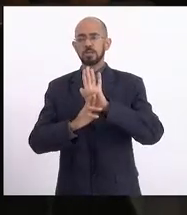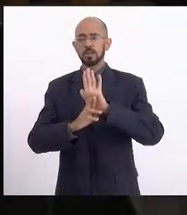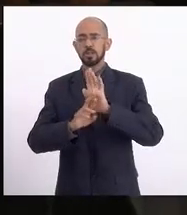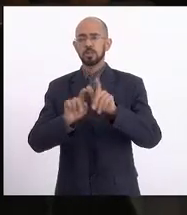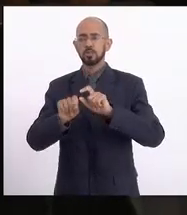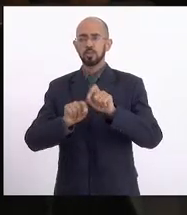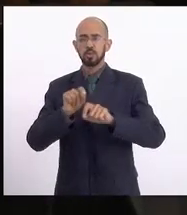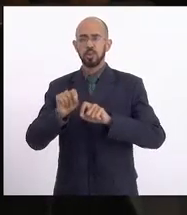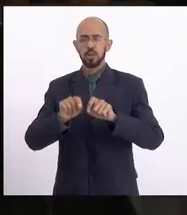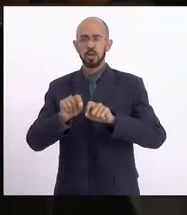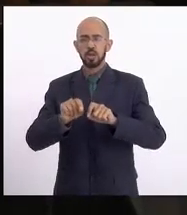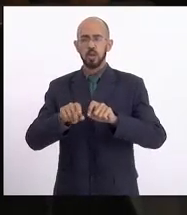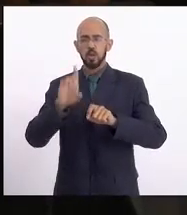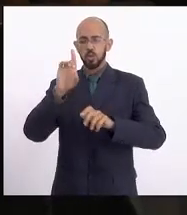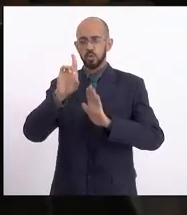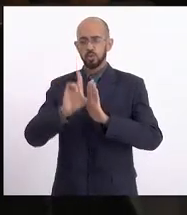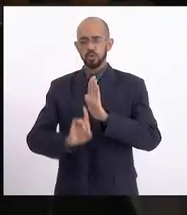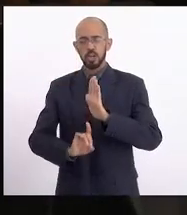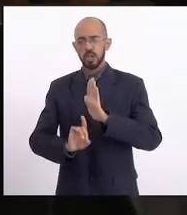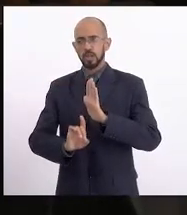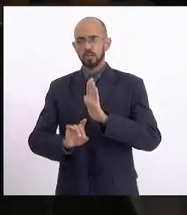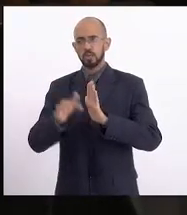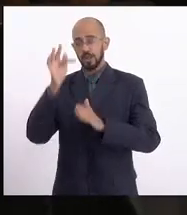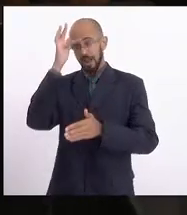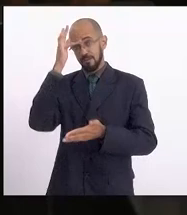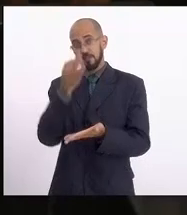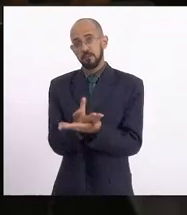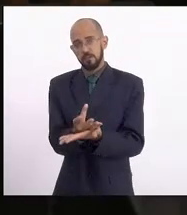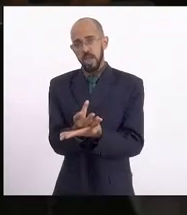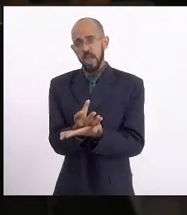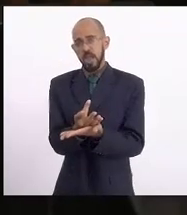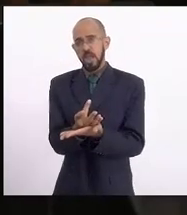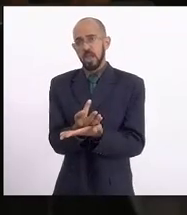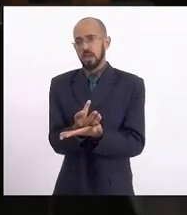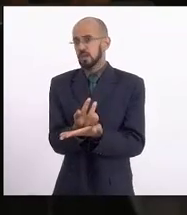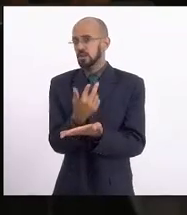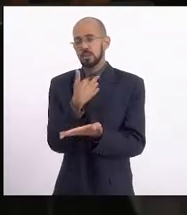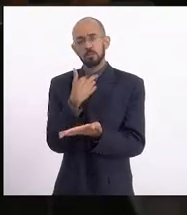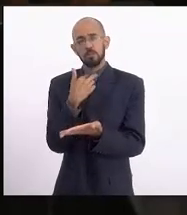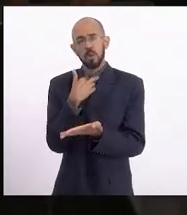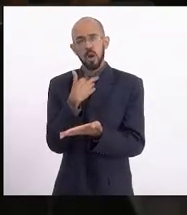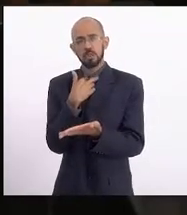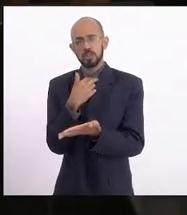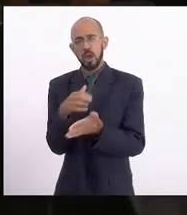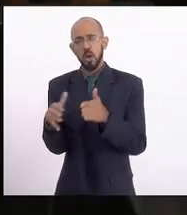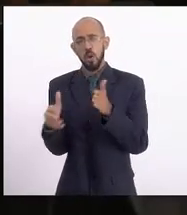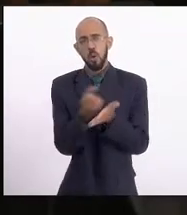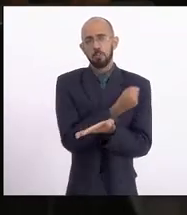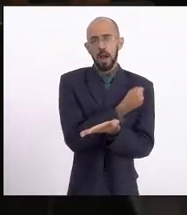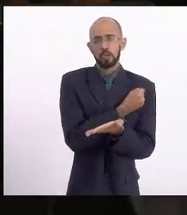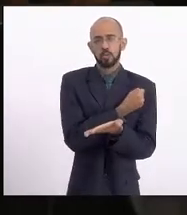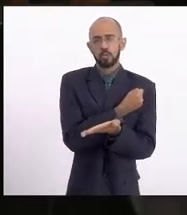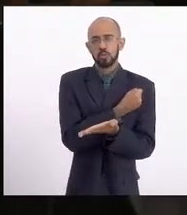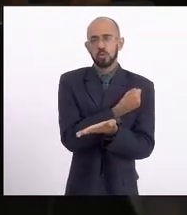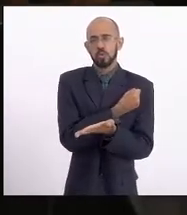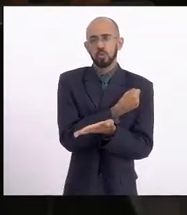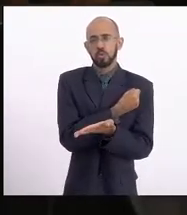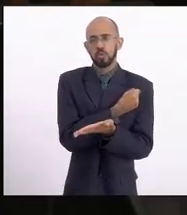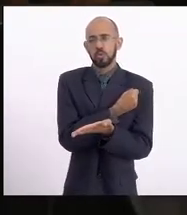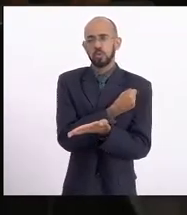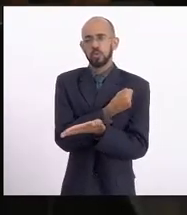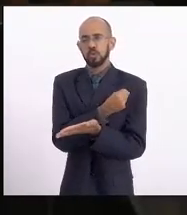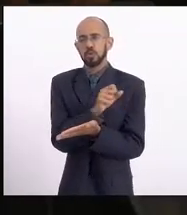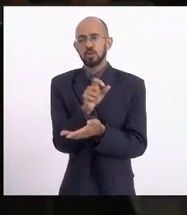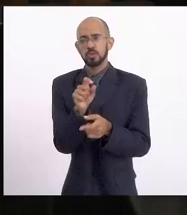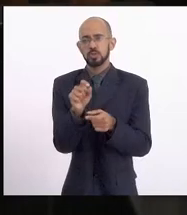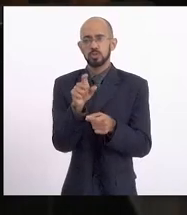direito do cristianismo e da fé é o direito do cidadão e que isso não pode ser furtado, não pode ser roubado. Isso está garantido